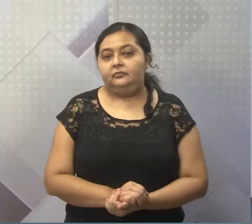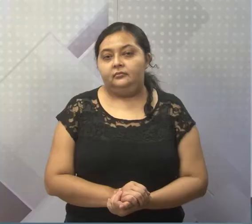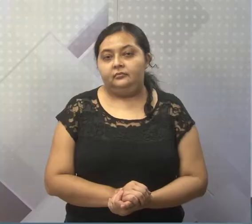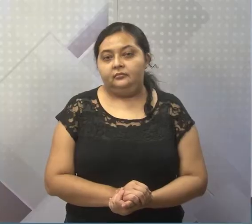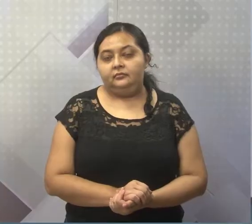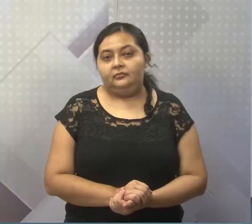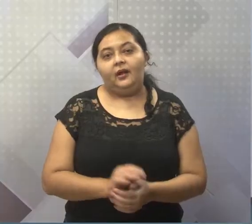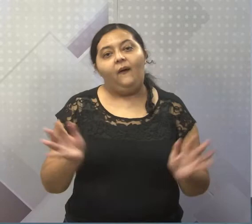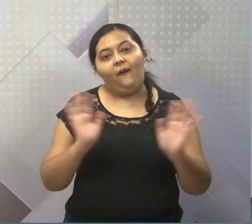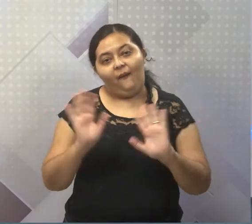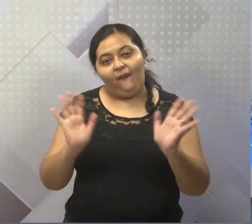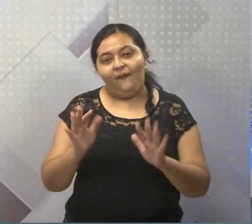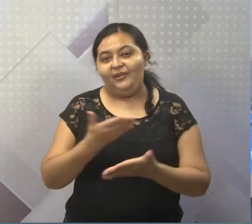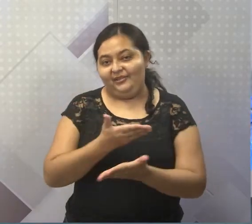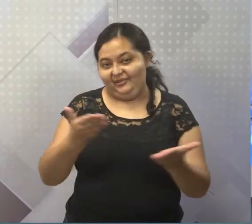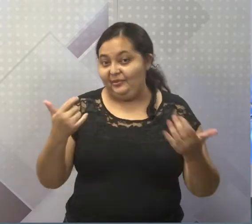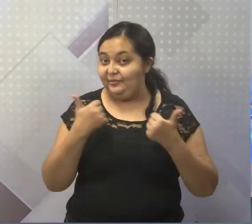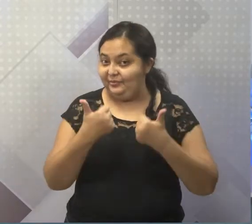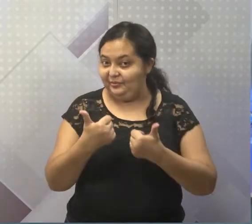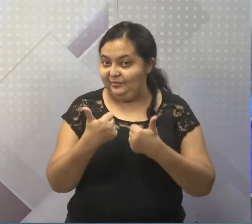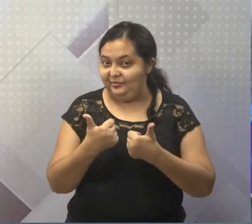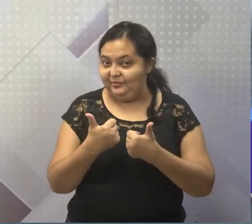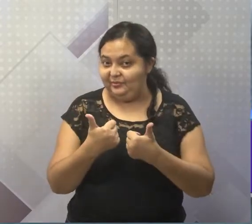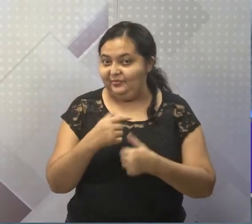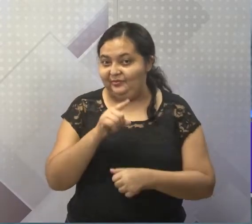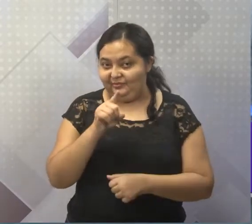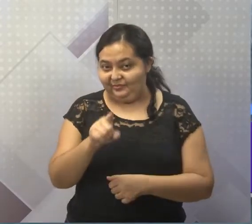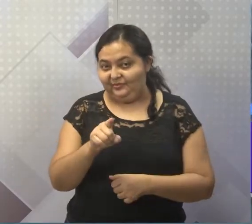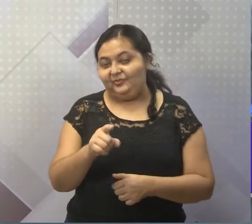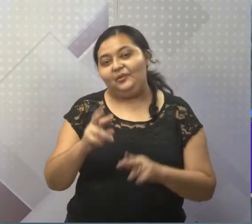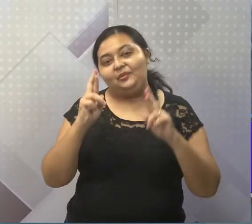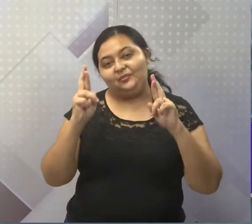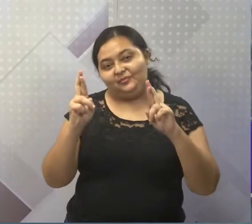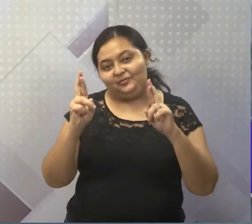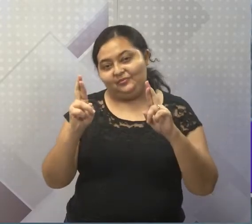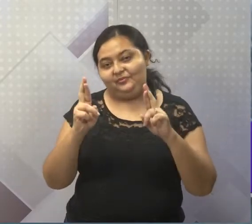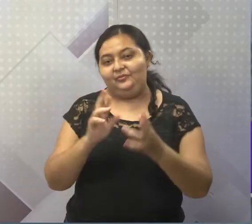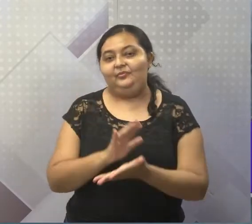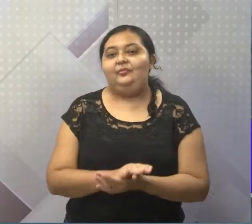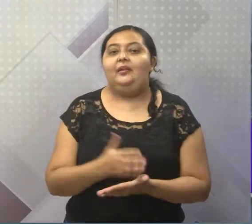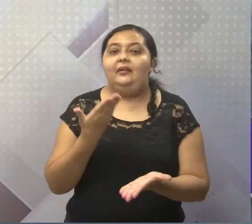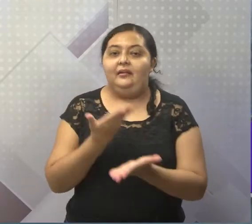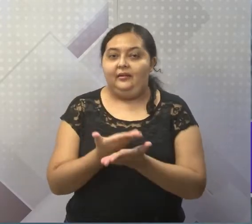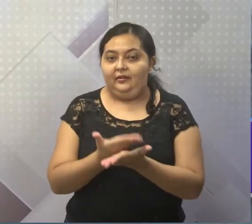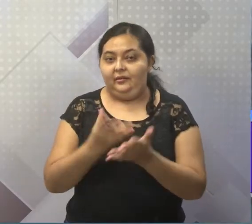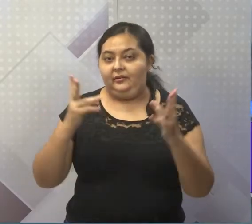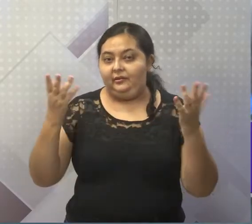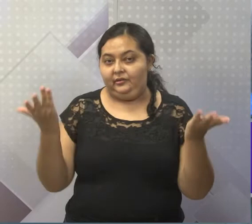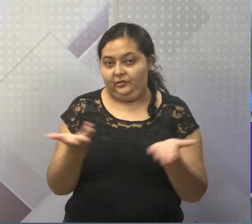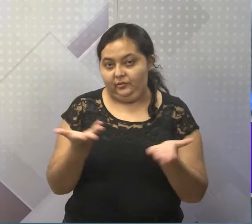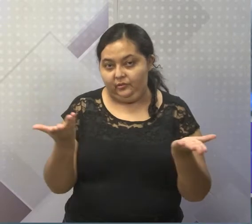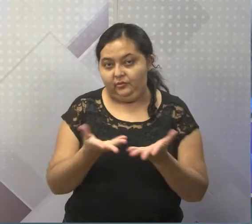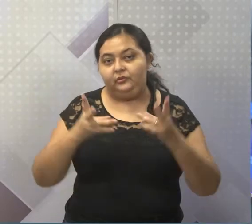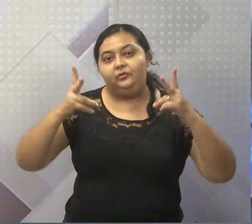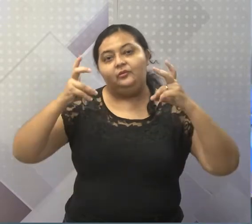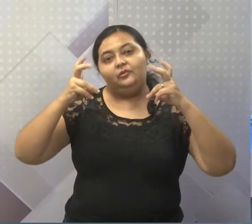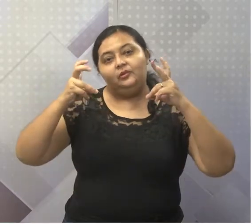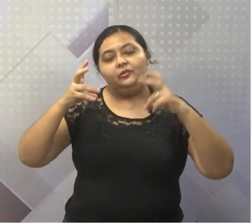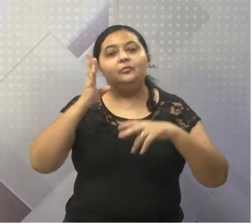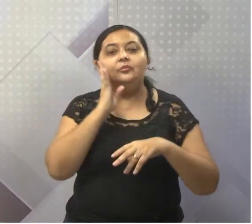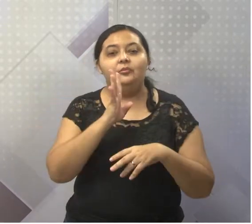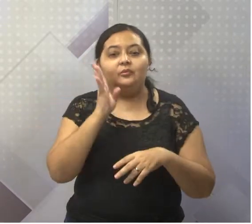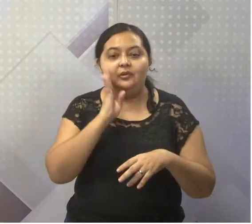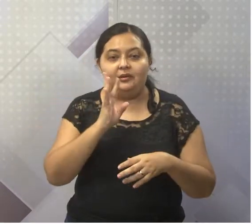o Olá pessoal tudo bem com vocês eu espero que sim na aula de hoje a gente vai falar de um assunto muito